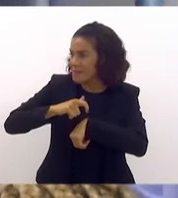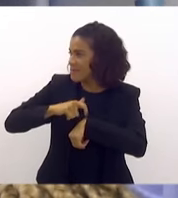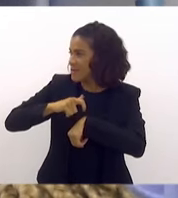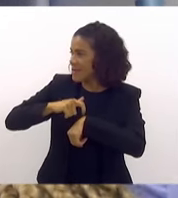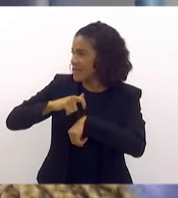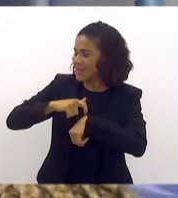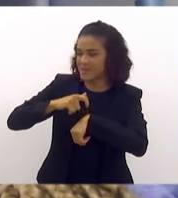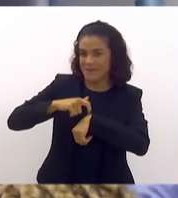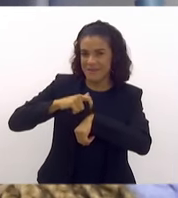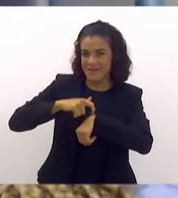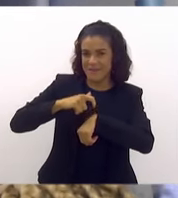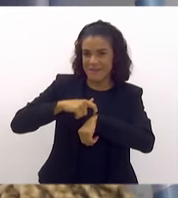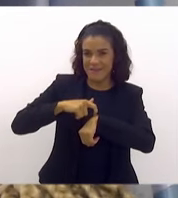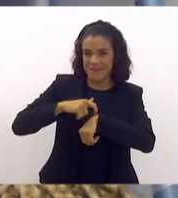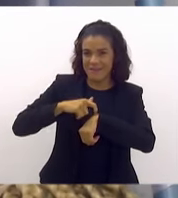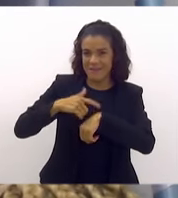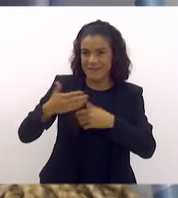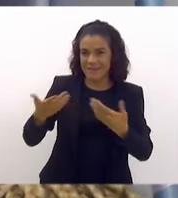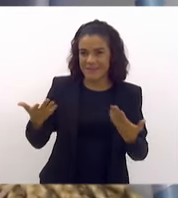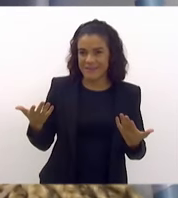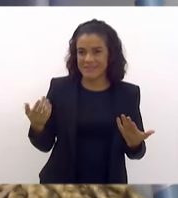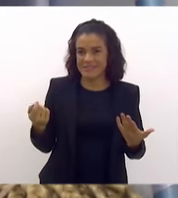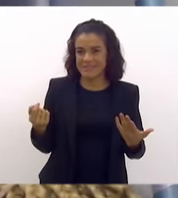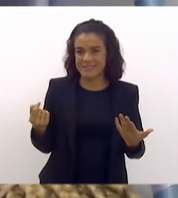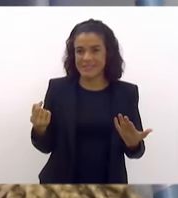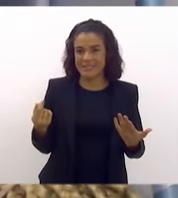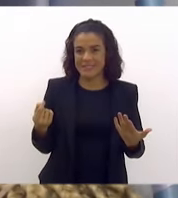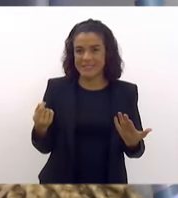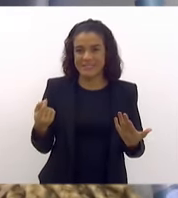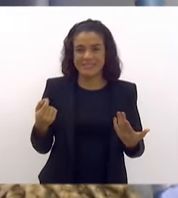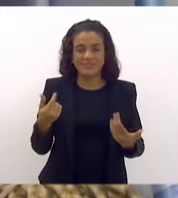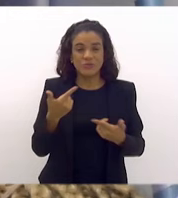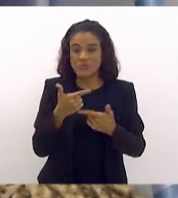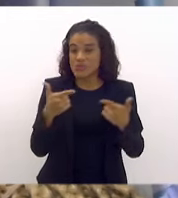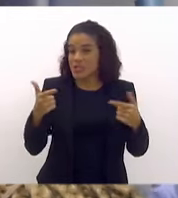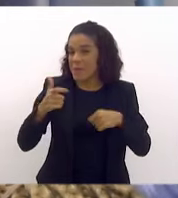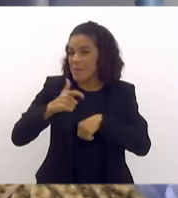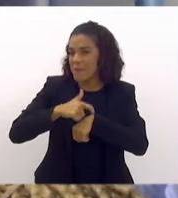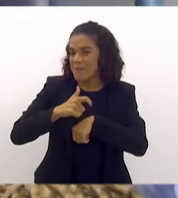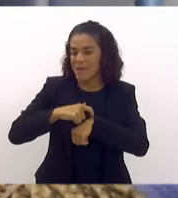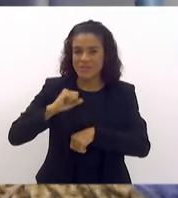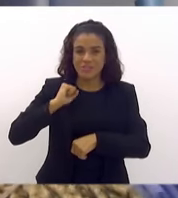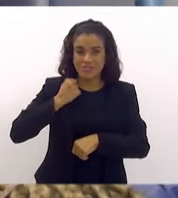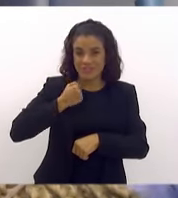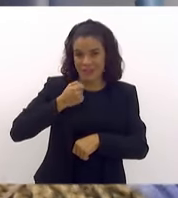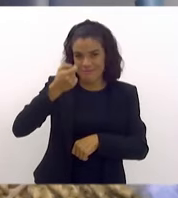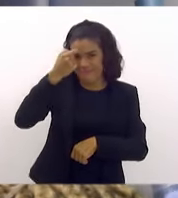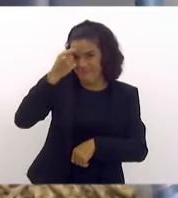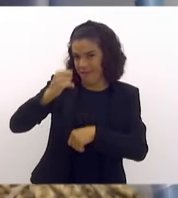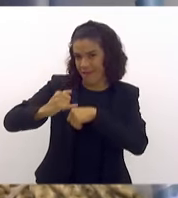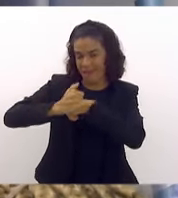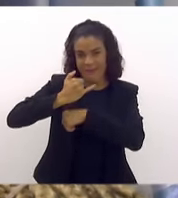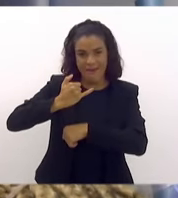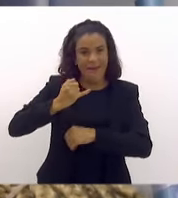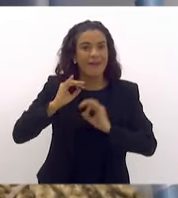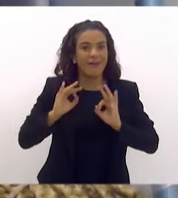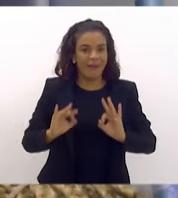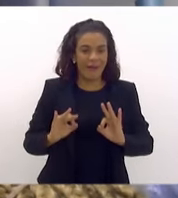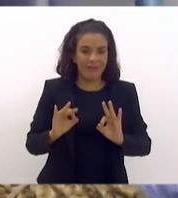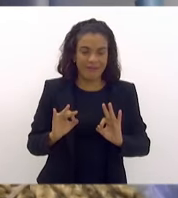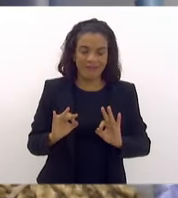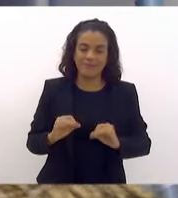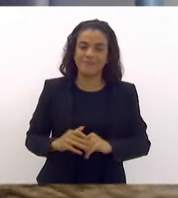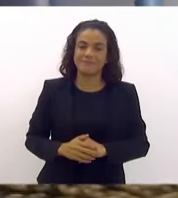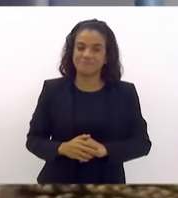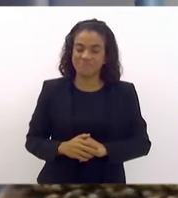sem sem nenhum tipo de situação de estresse a minha memória me traiu então